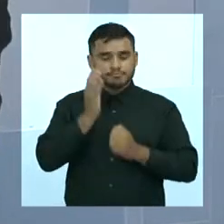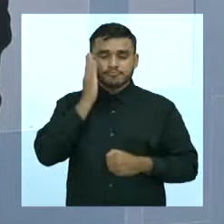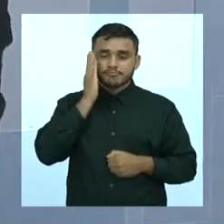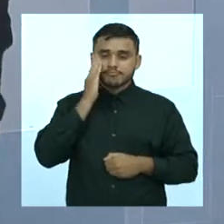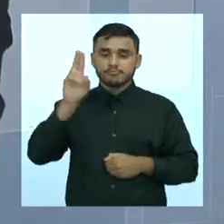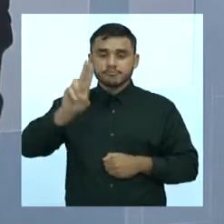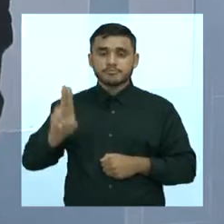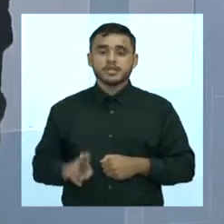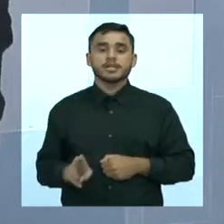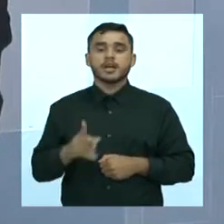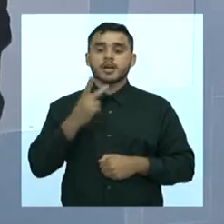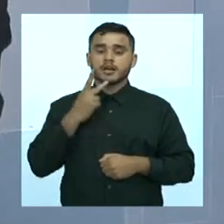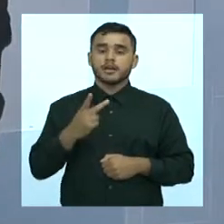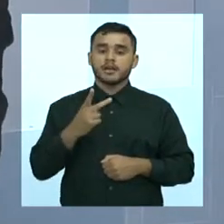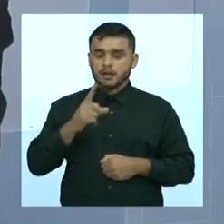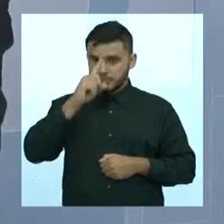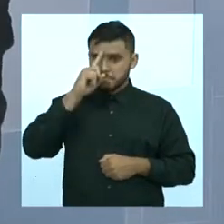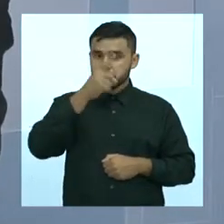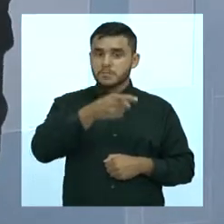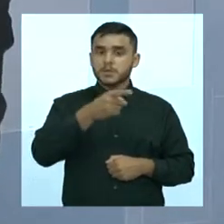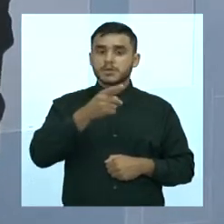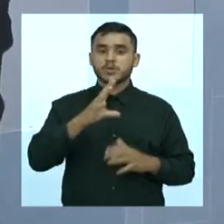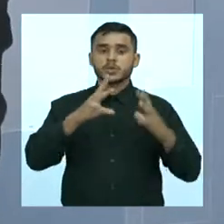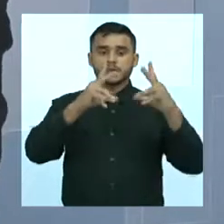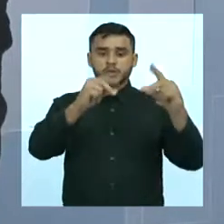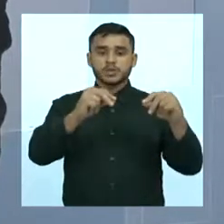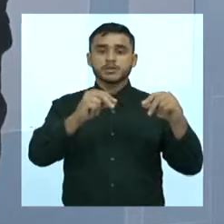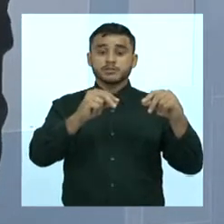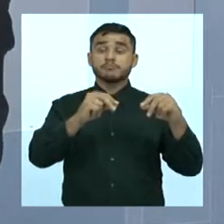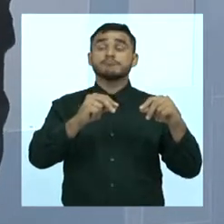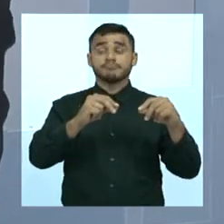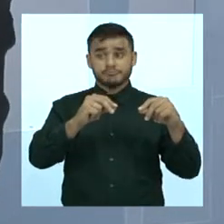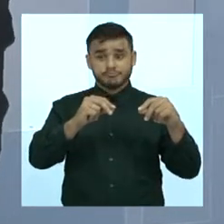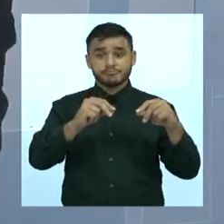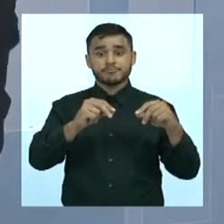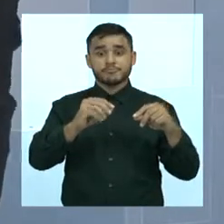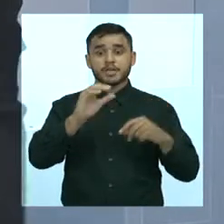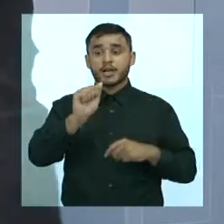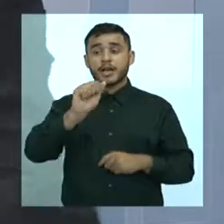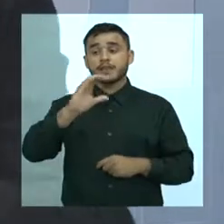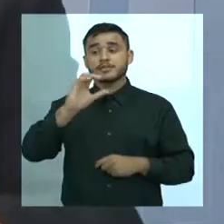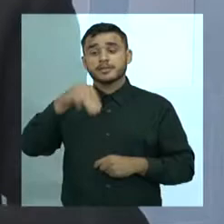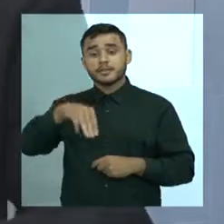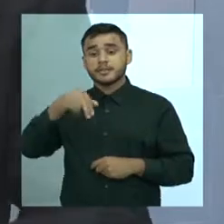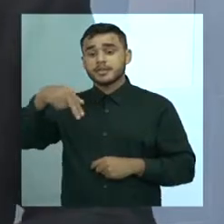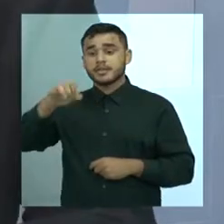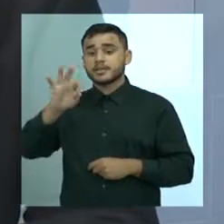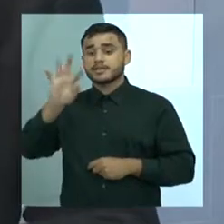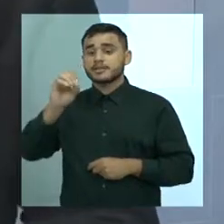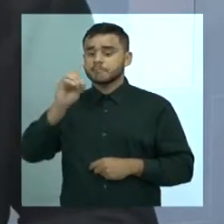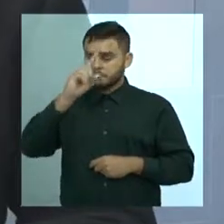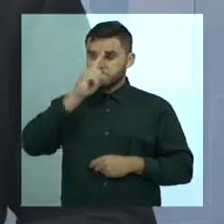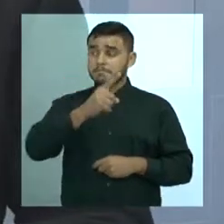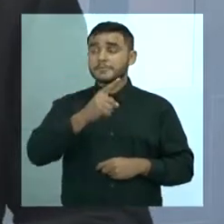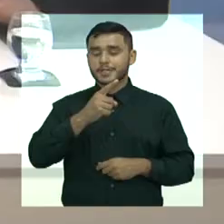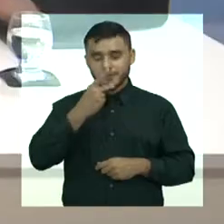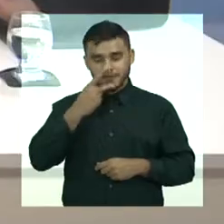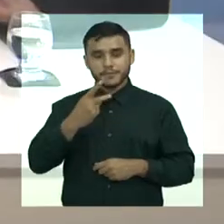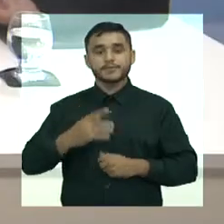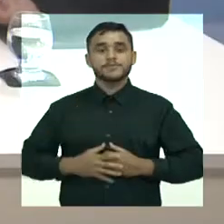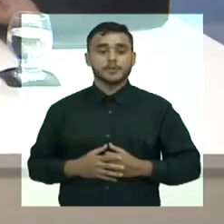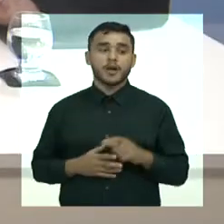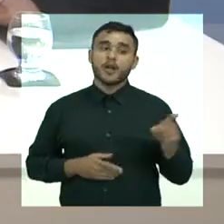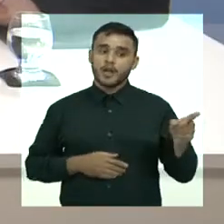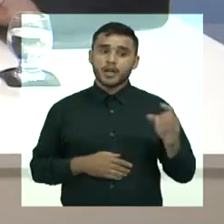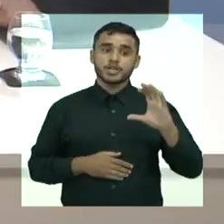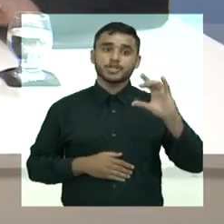Gereissati interviu junto à direção nacional dos democratas. Primeiro, ele tem essa estatura moral. E não é que o DEM seja um apêndice do